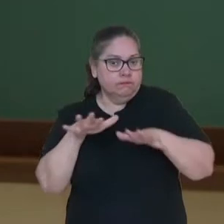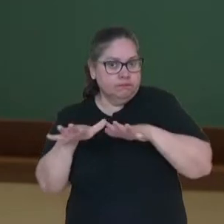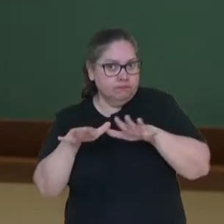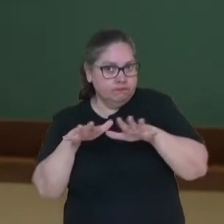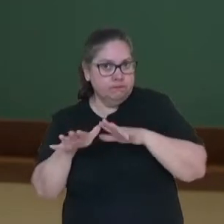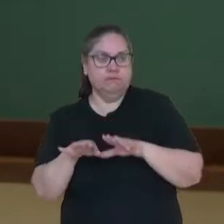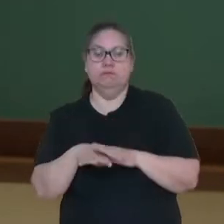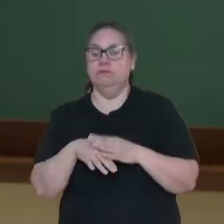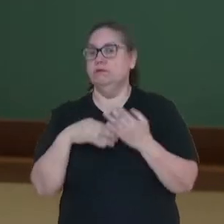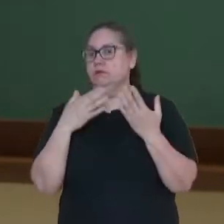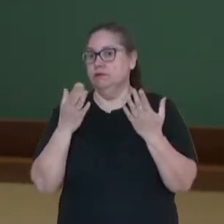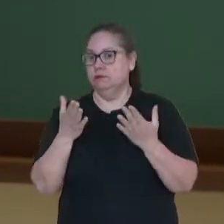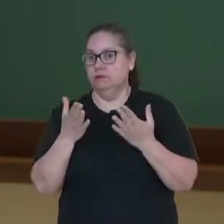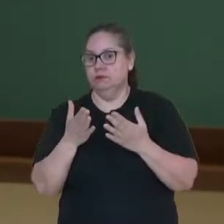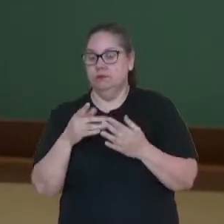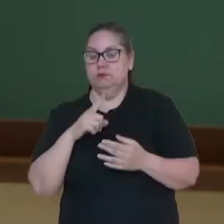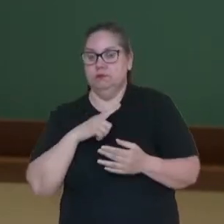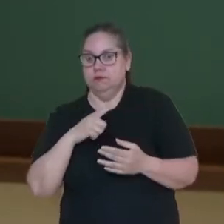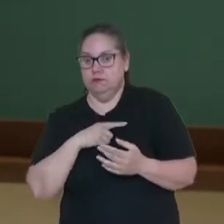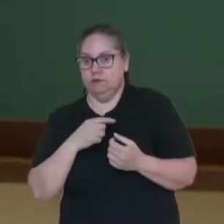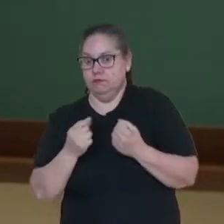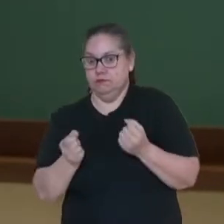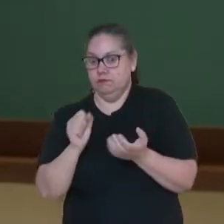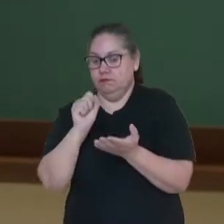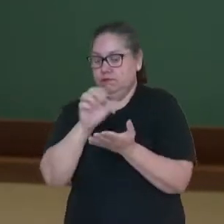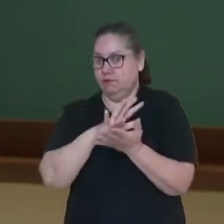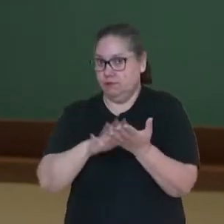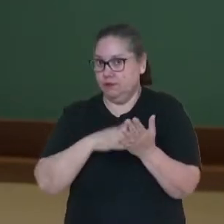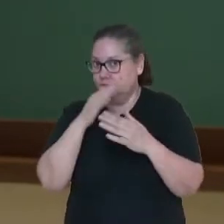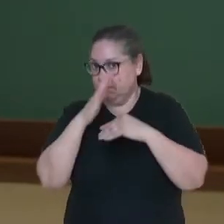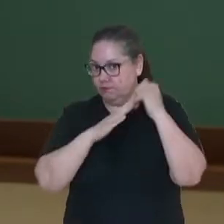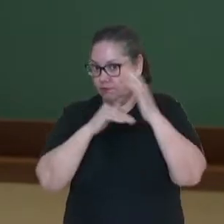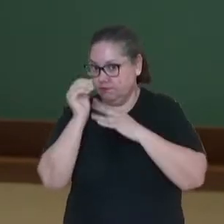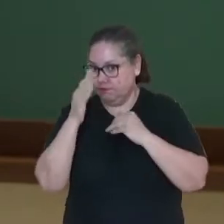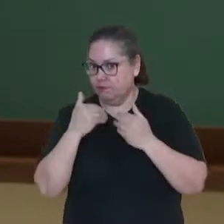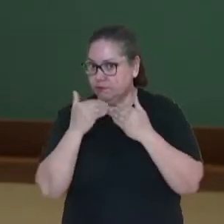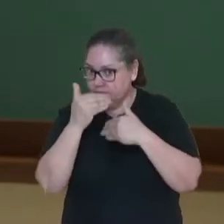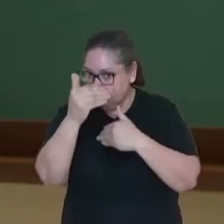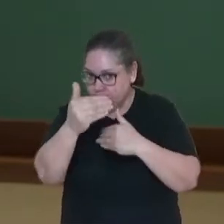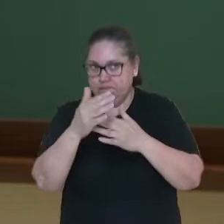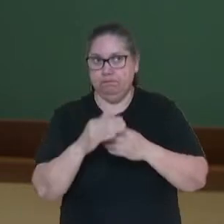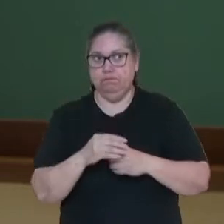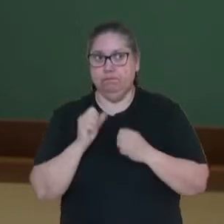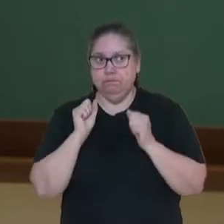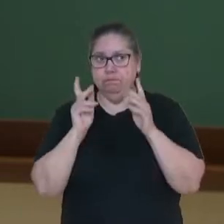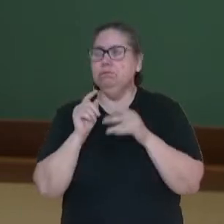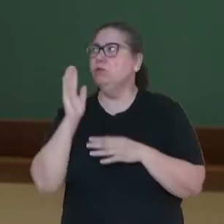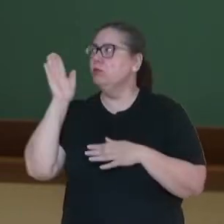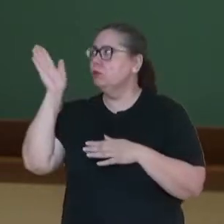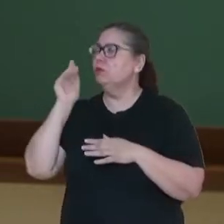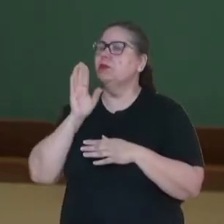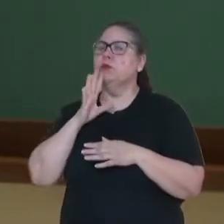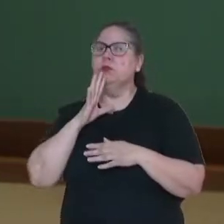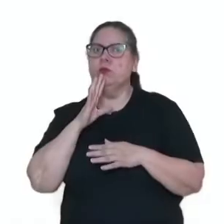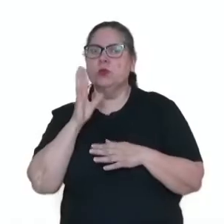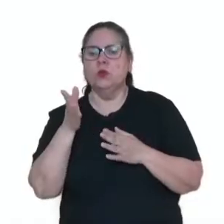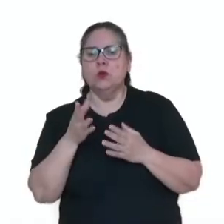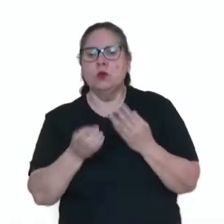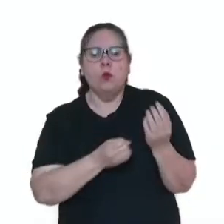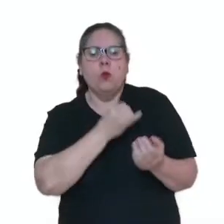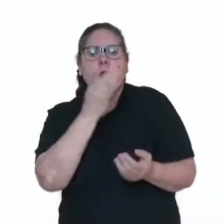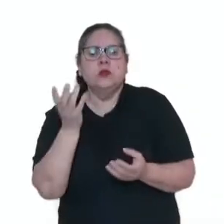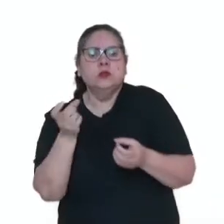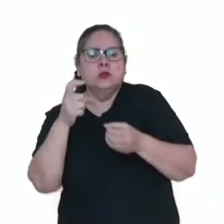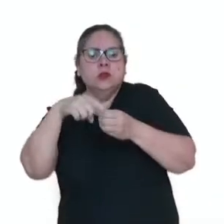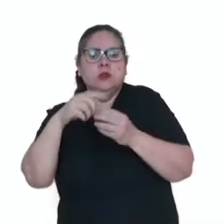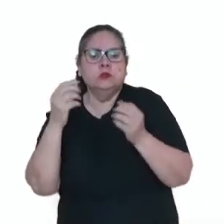movimentos. Então, ou seja, nós teremos aí uma atividade prática pela frente, tá? E aí, você sabe dizer quais são os